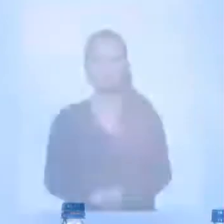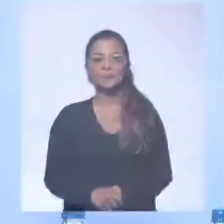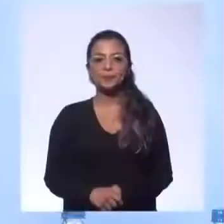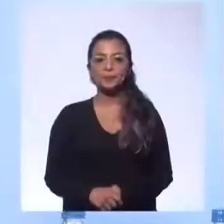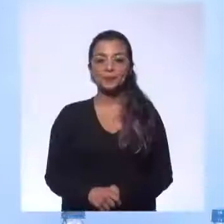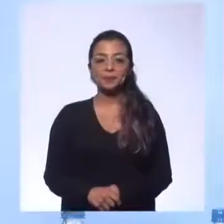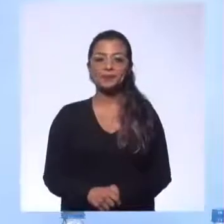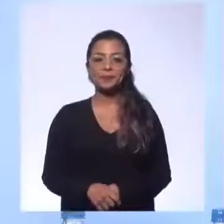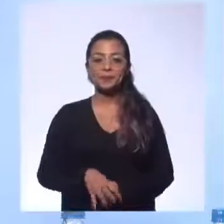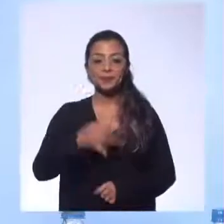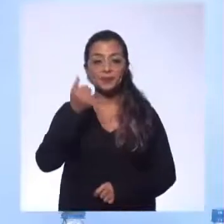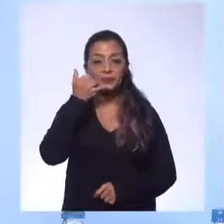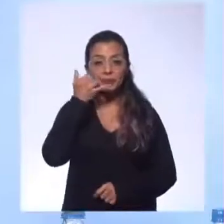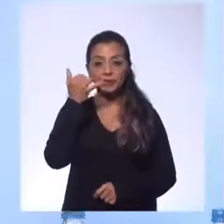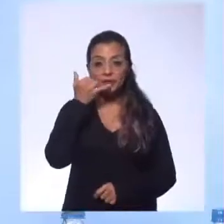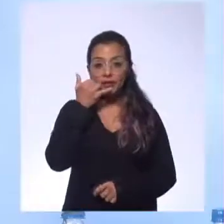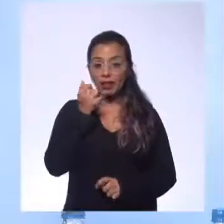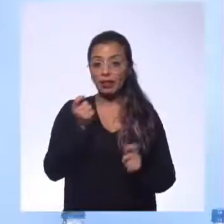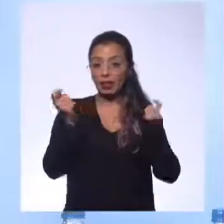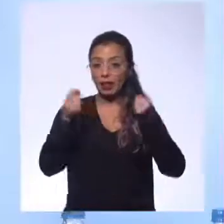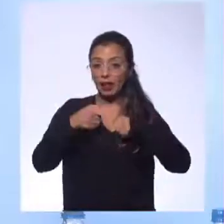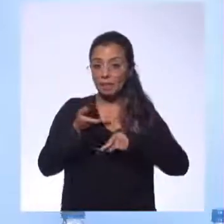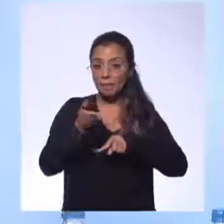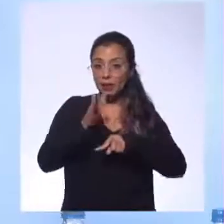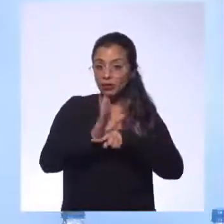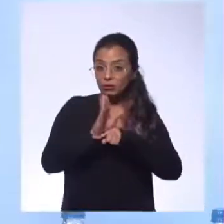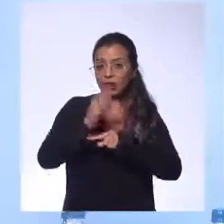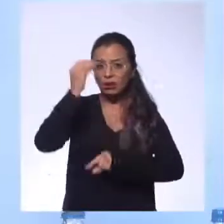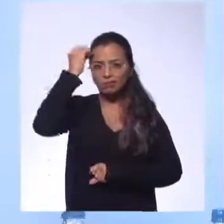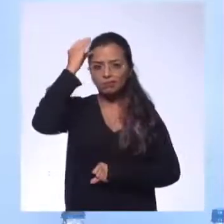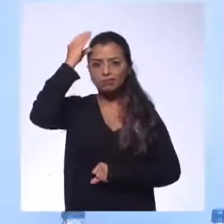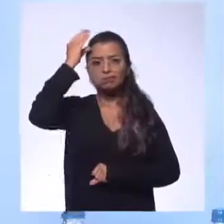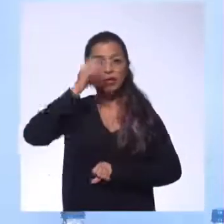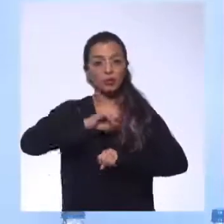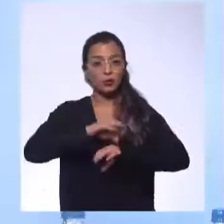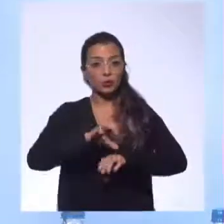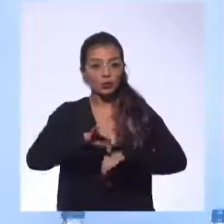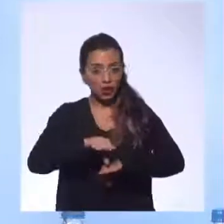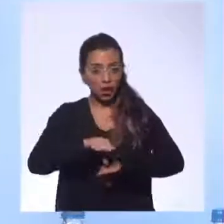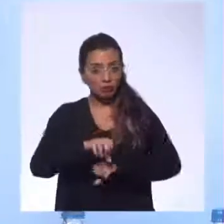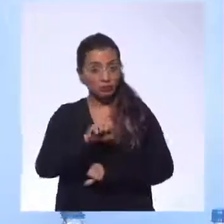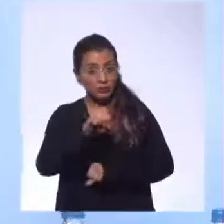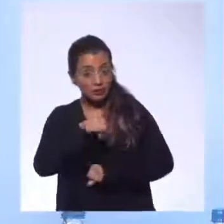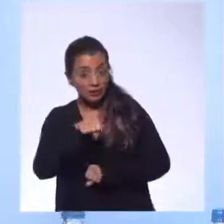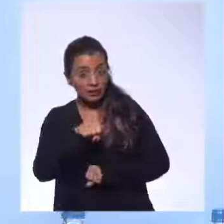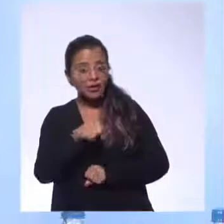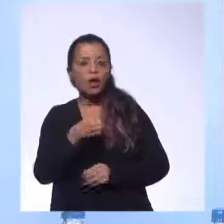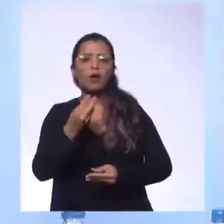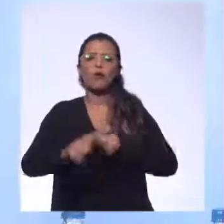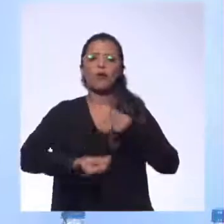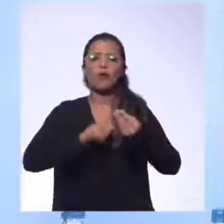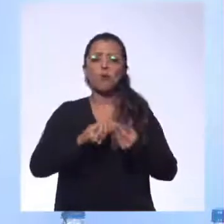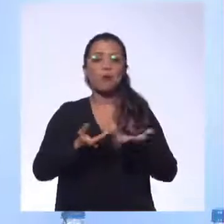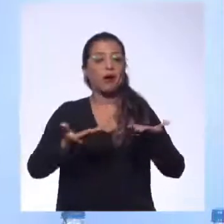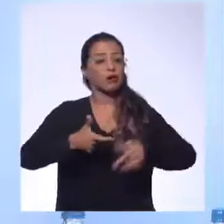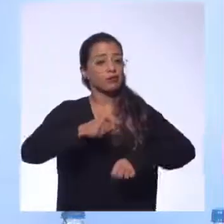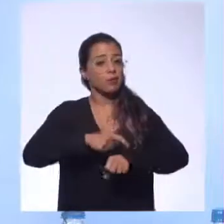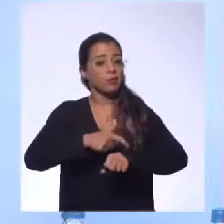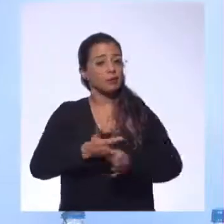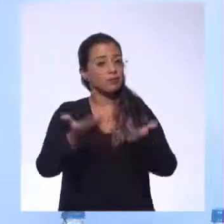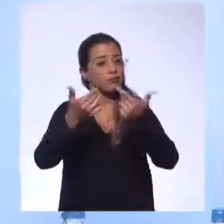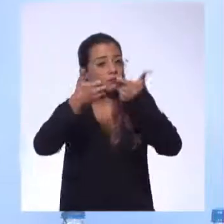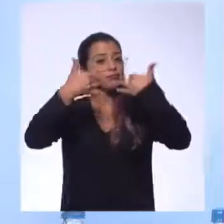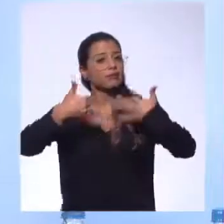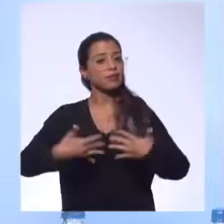O celular pode contribuir com a formação educacional? Como? Agora é a hora de argumentar. Vamos ver a argumentação dos